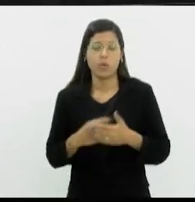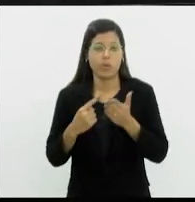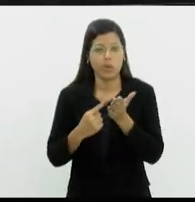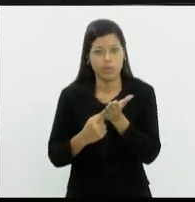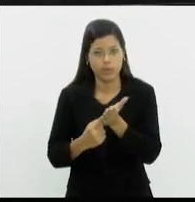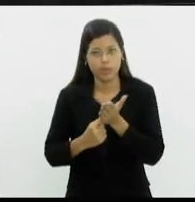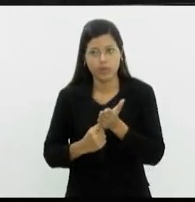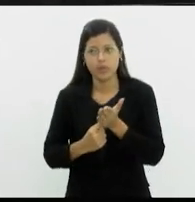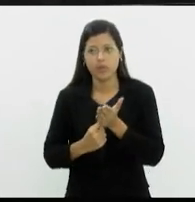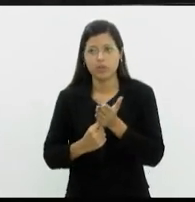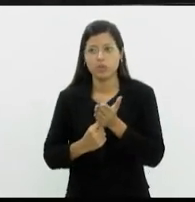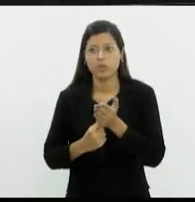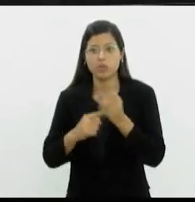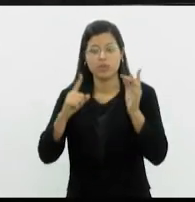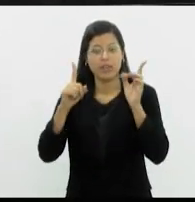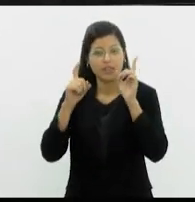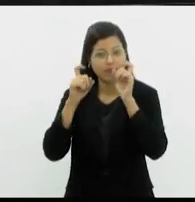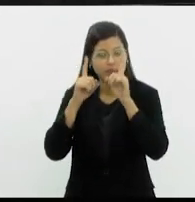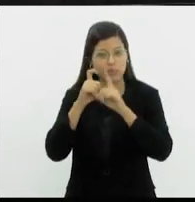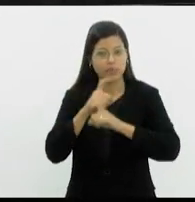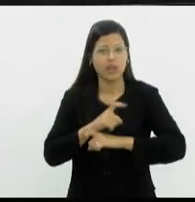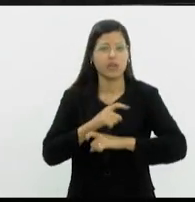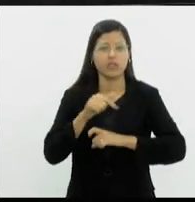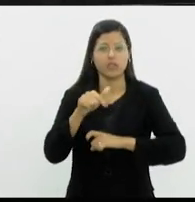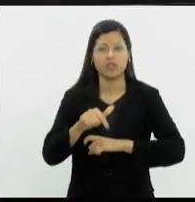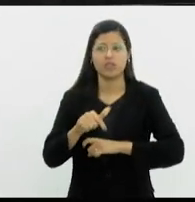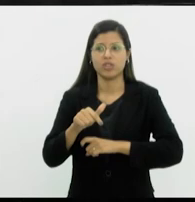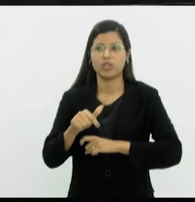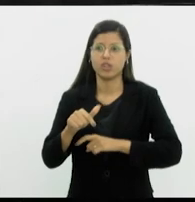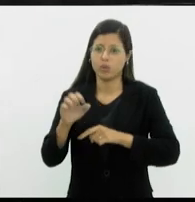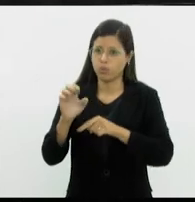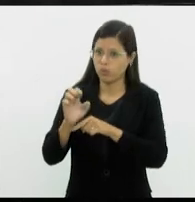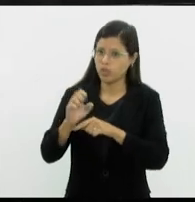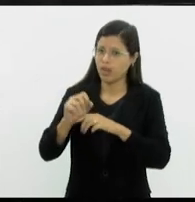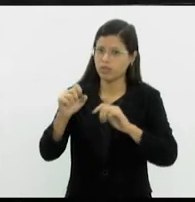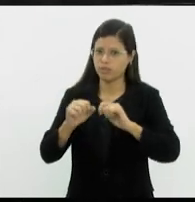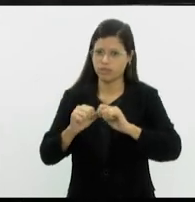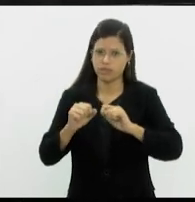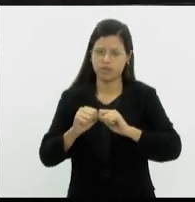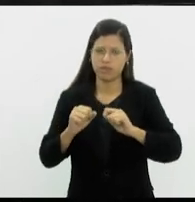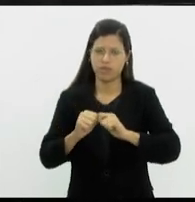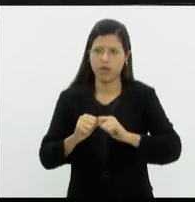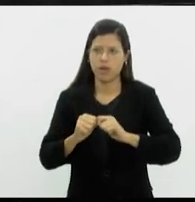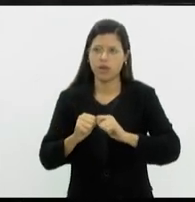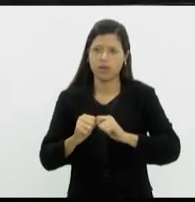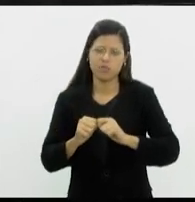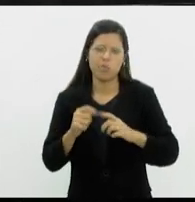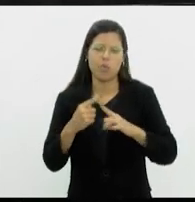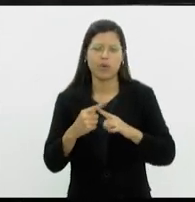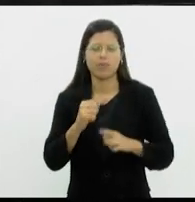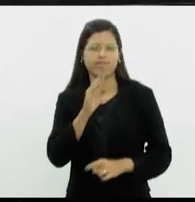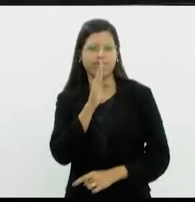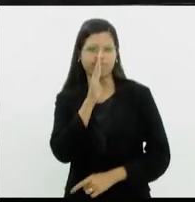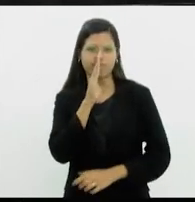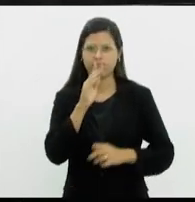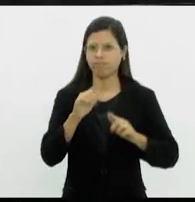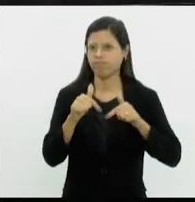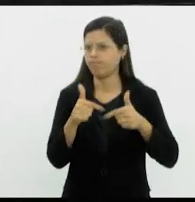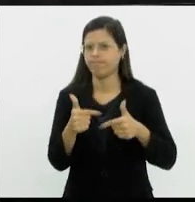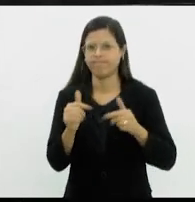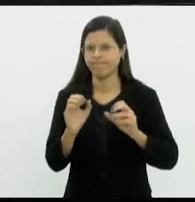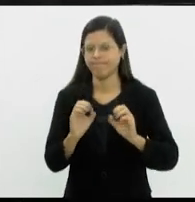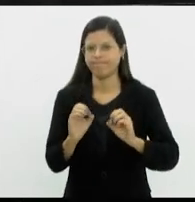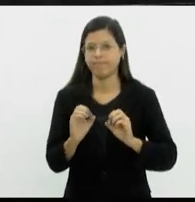da dificuldade gerada pelo próprio Estado, por omissão, você criar